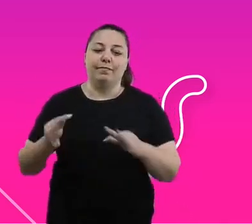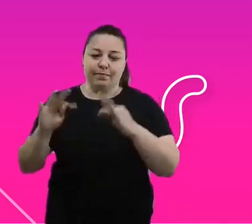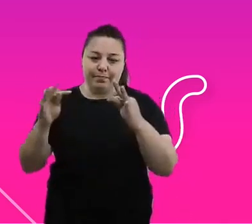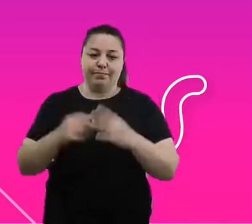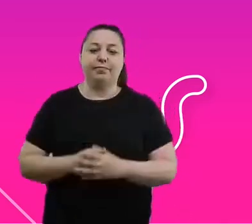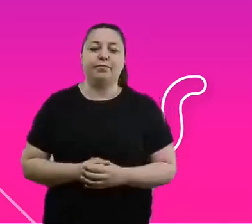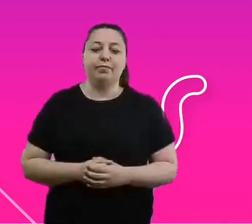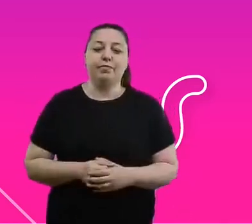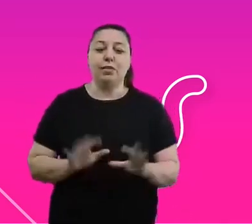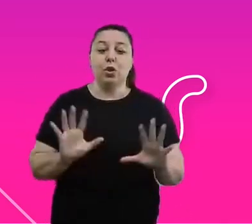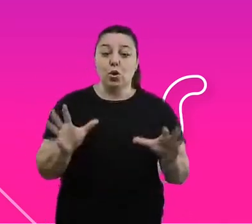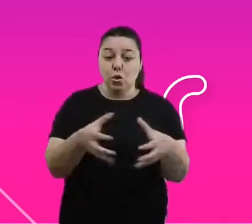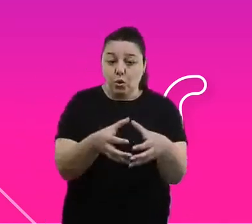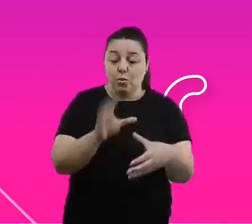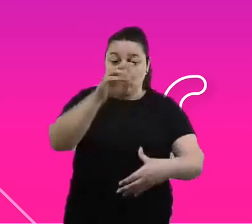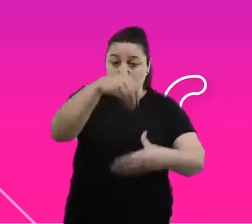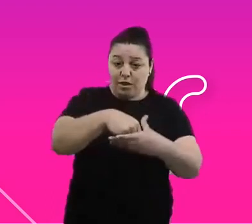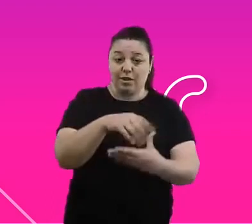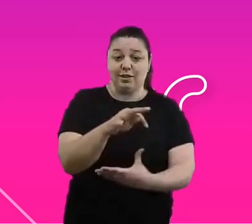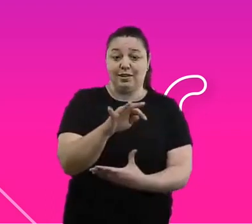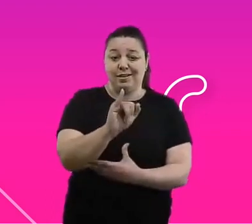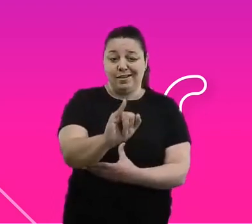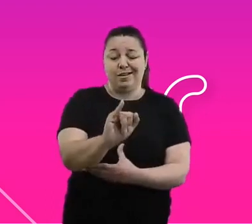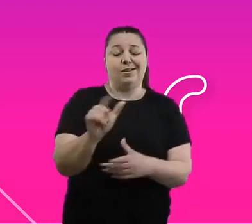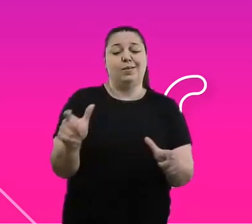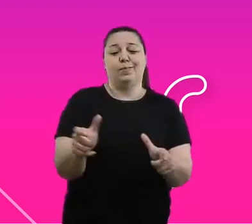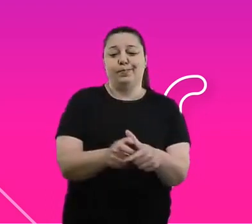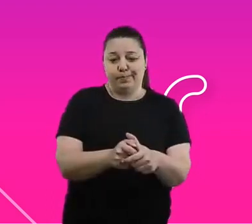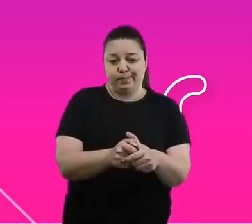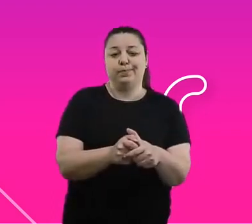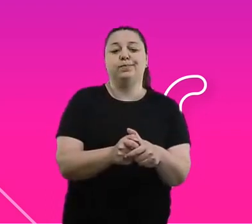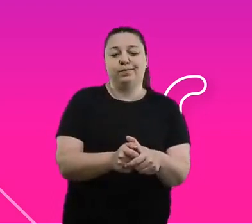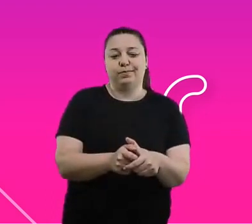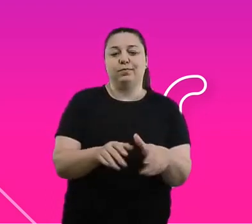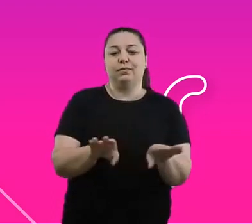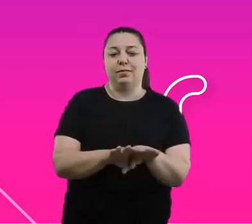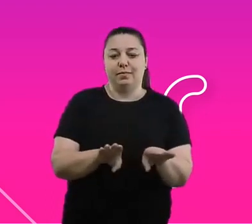olhando de áreas meios, que a gente estava falando, e agora olhando para uma área finalística, assim,